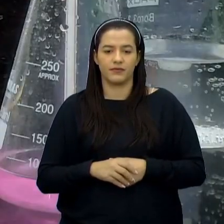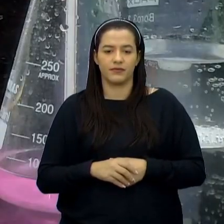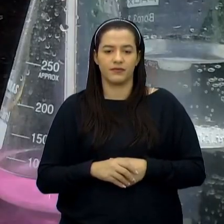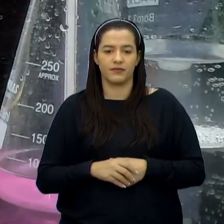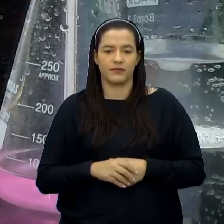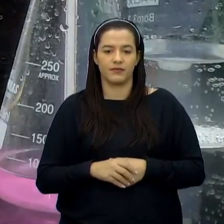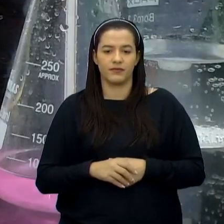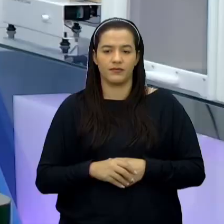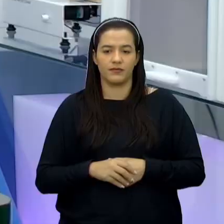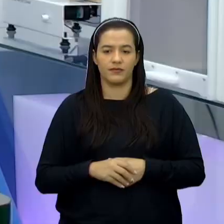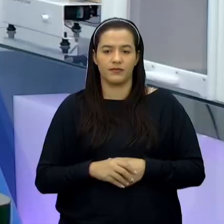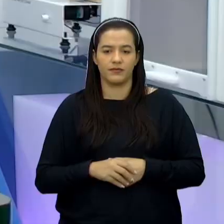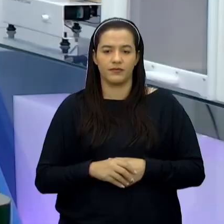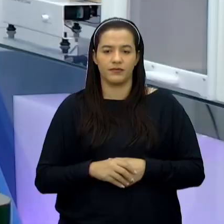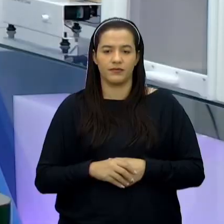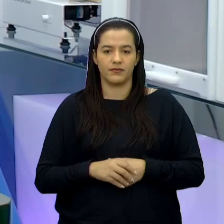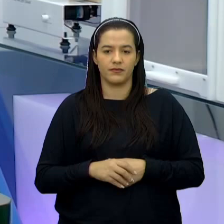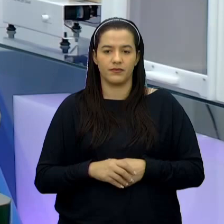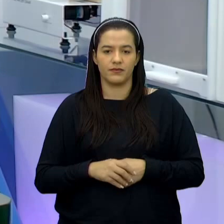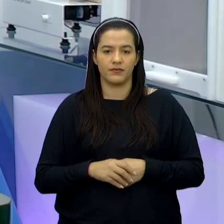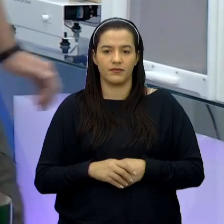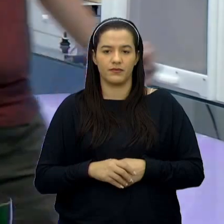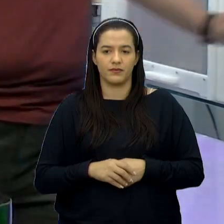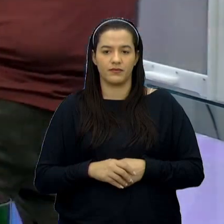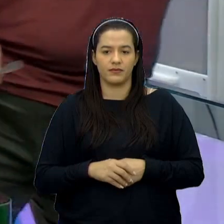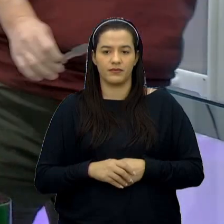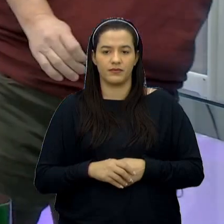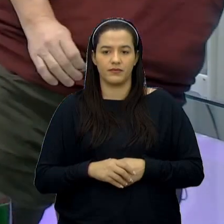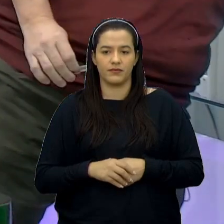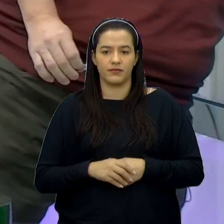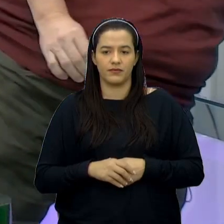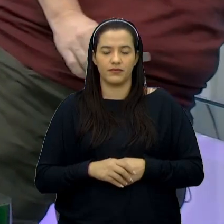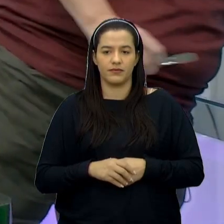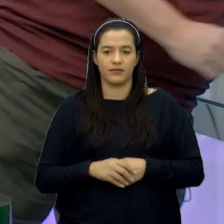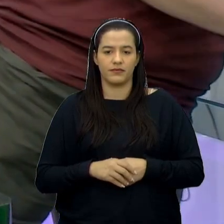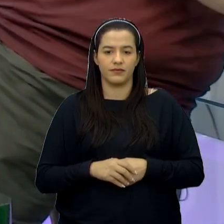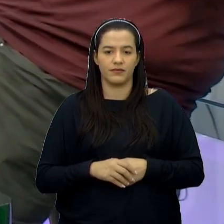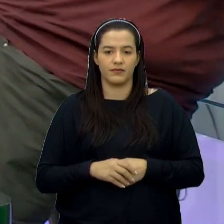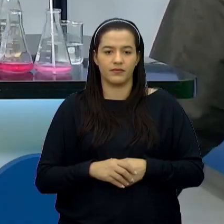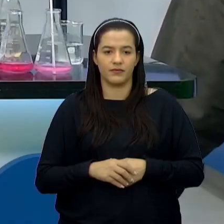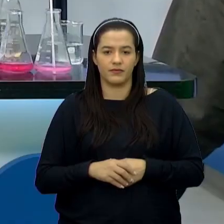Não foi não. E aí eu venho com bicarbonato novamente